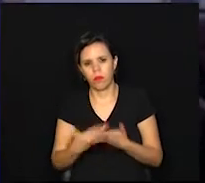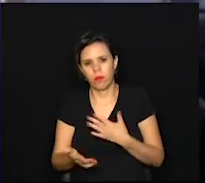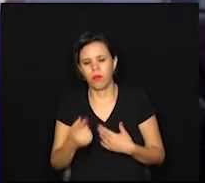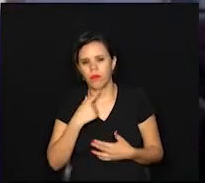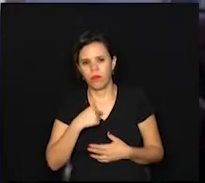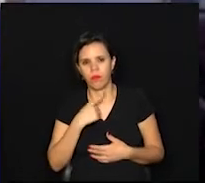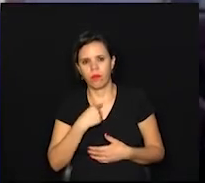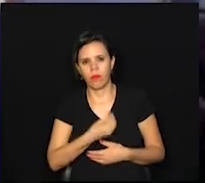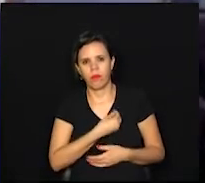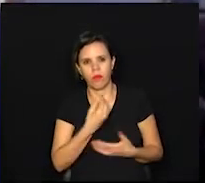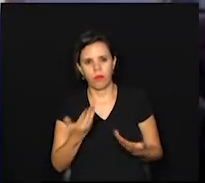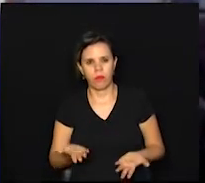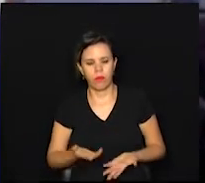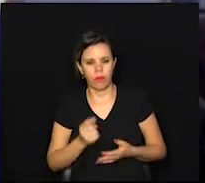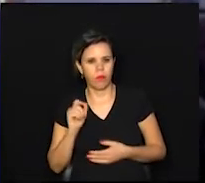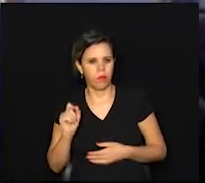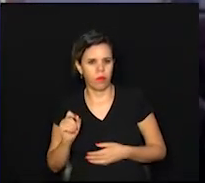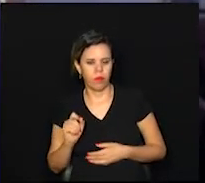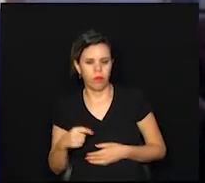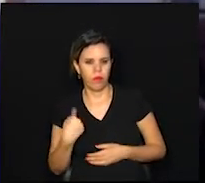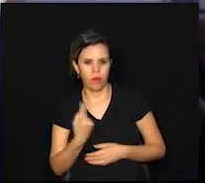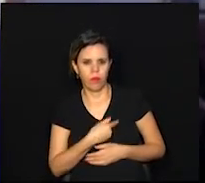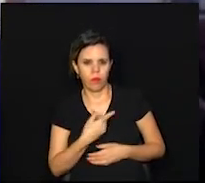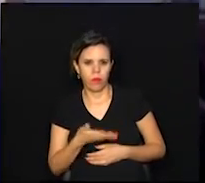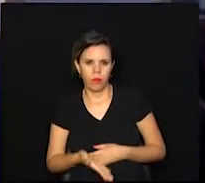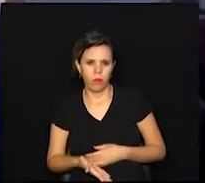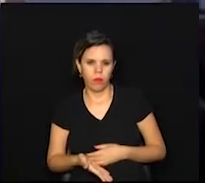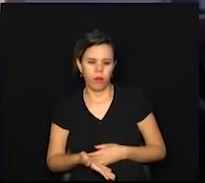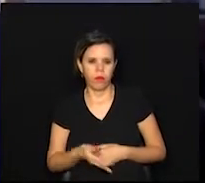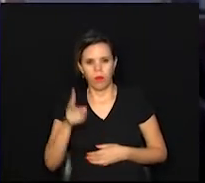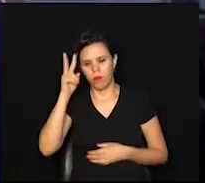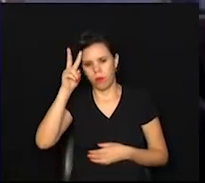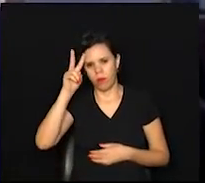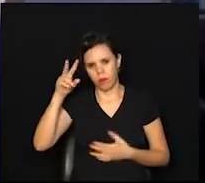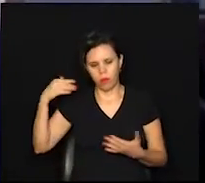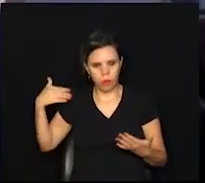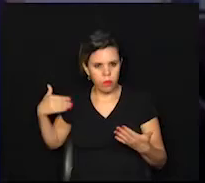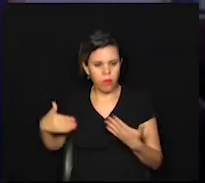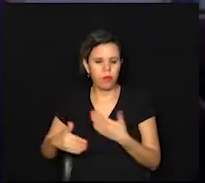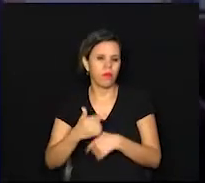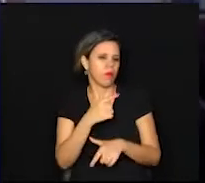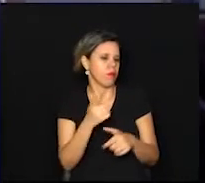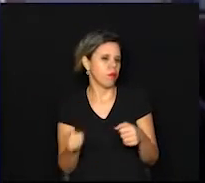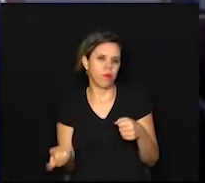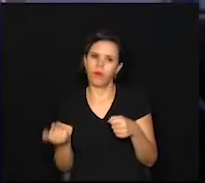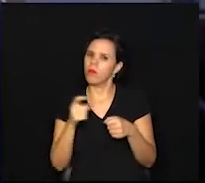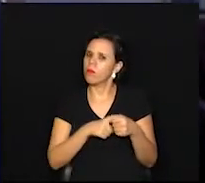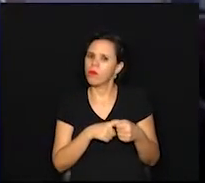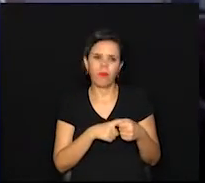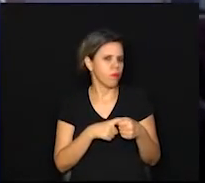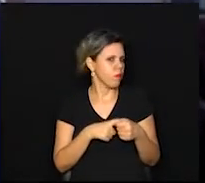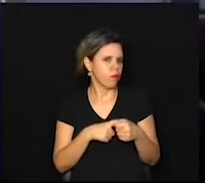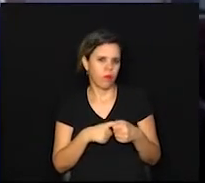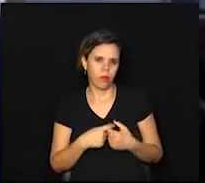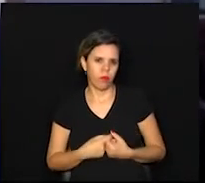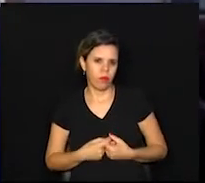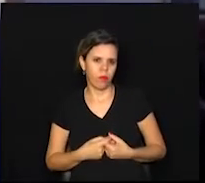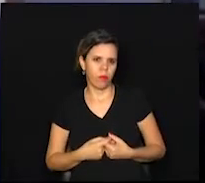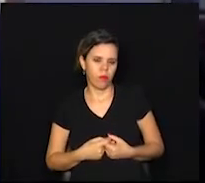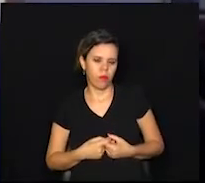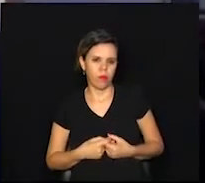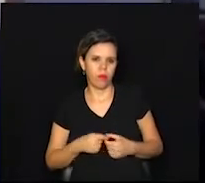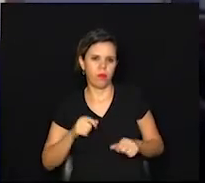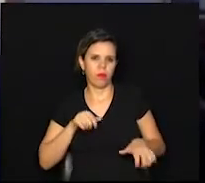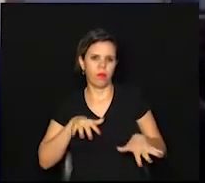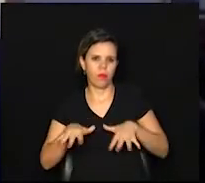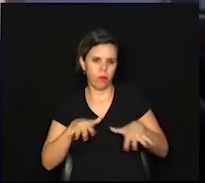vida, né, é que a história, né, não tem volta, sabe? O fluxo da